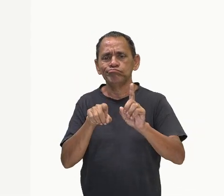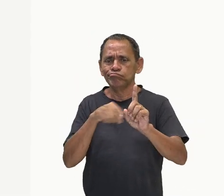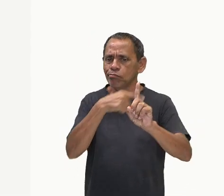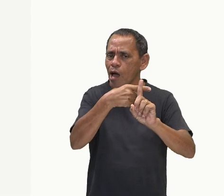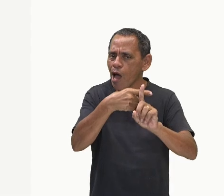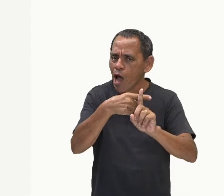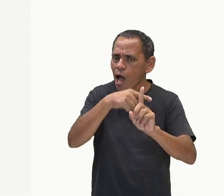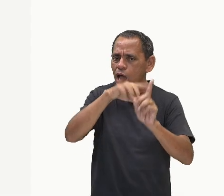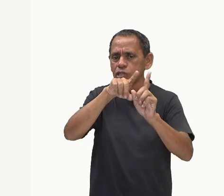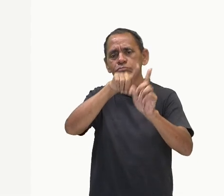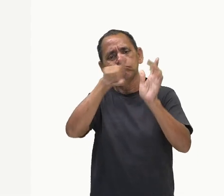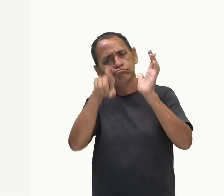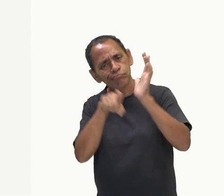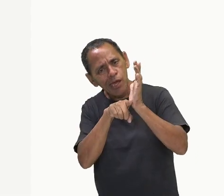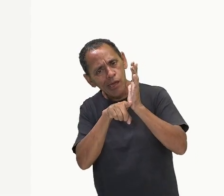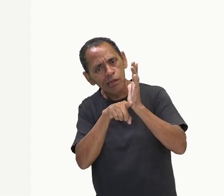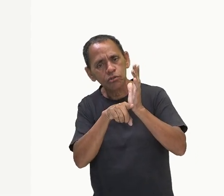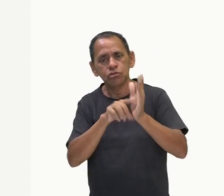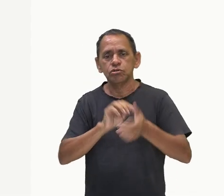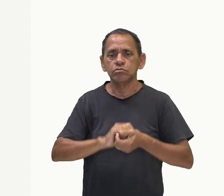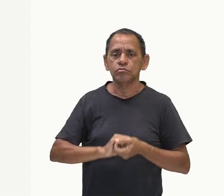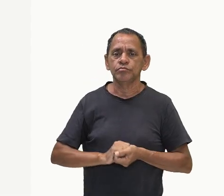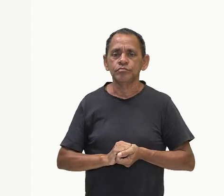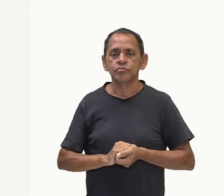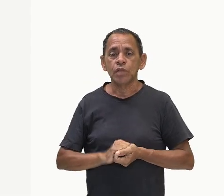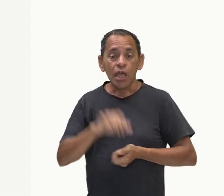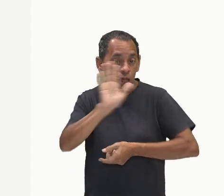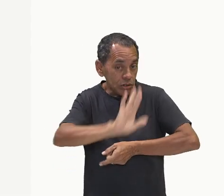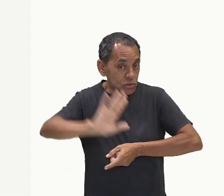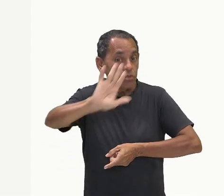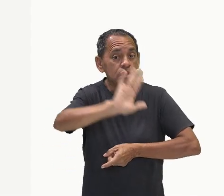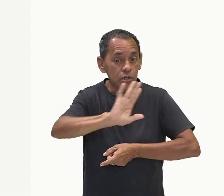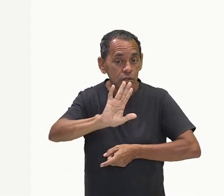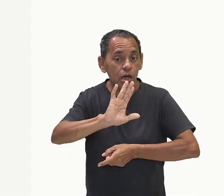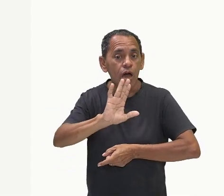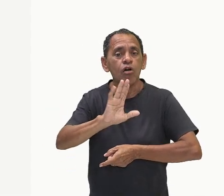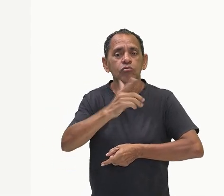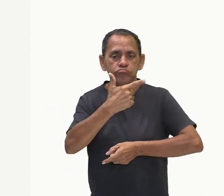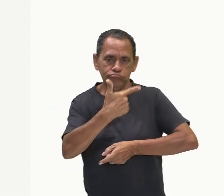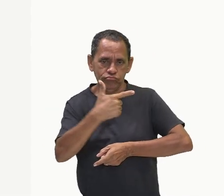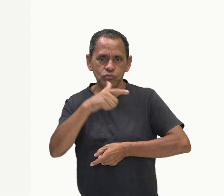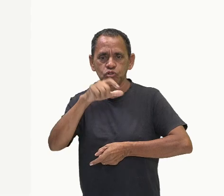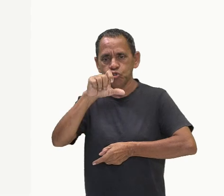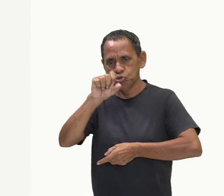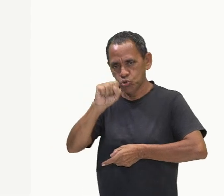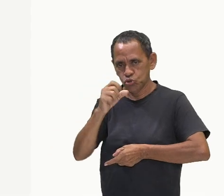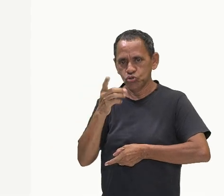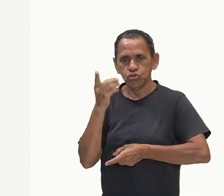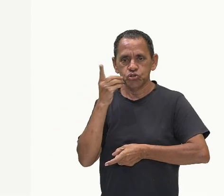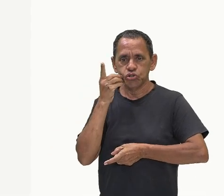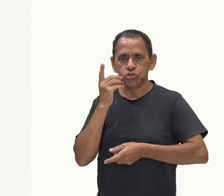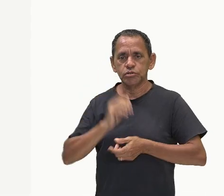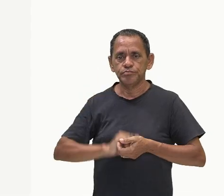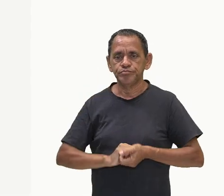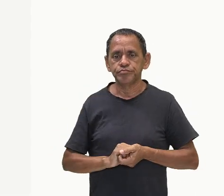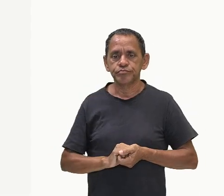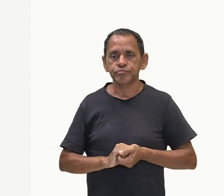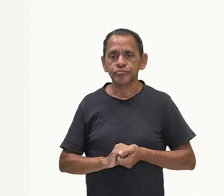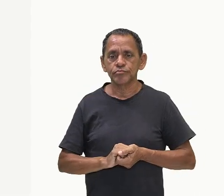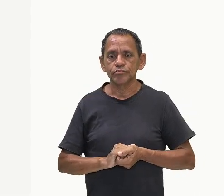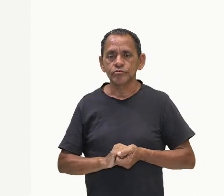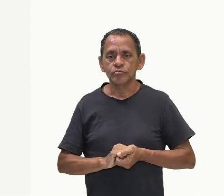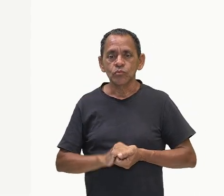dias. Mas, em geral, é esse número aqui, a quantidade de 28. E a